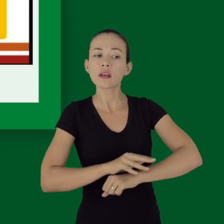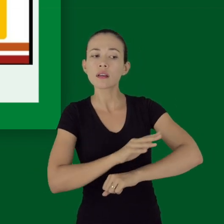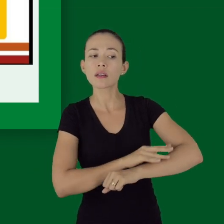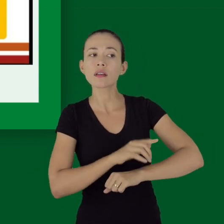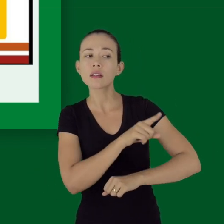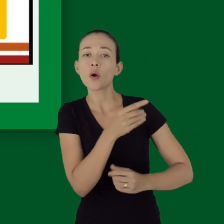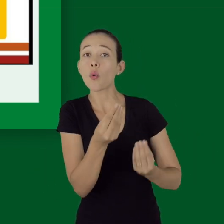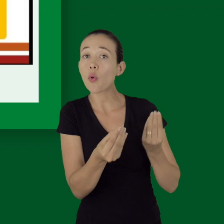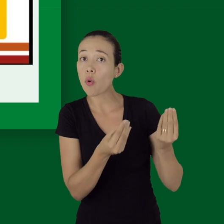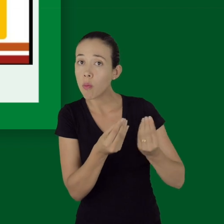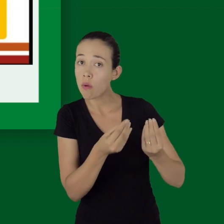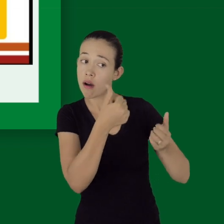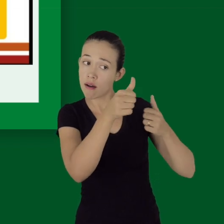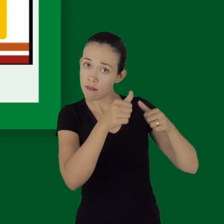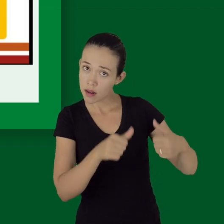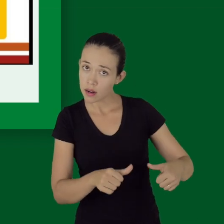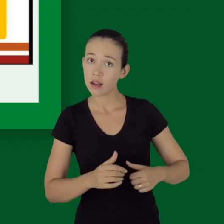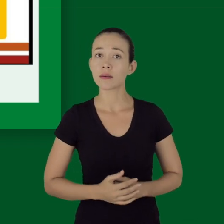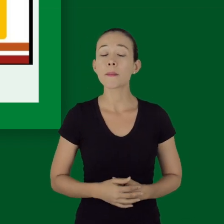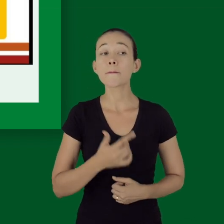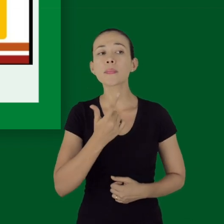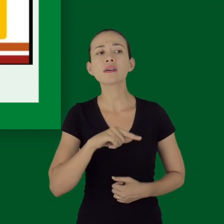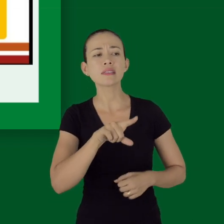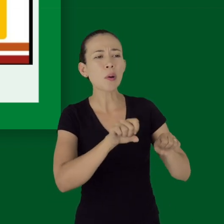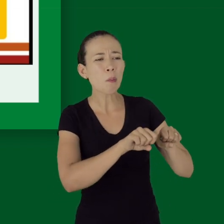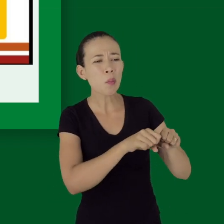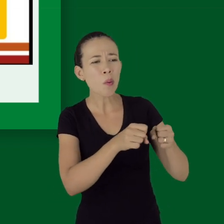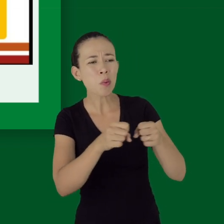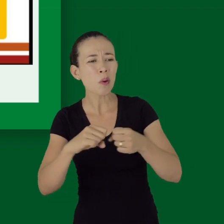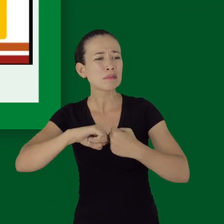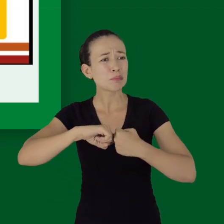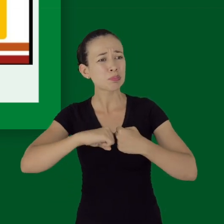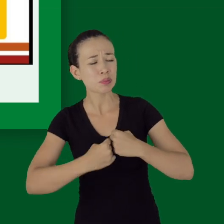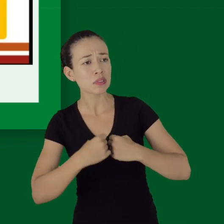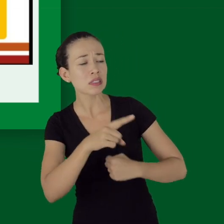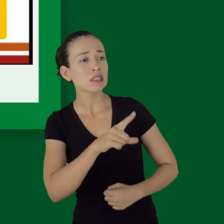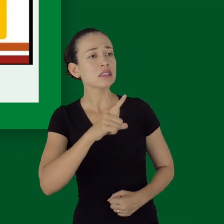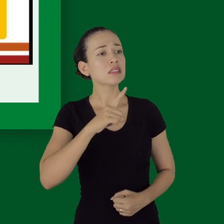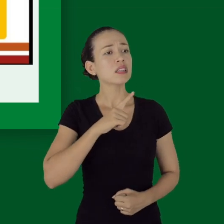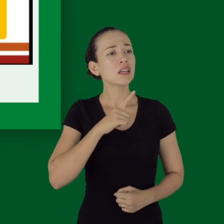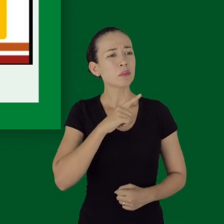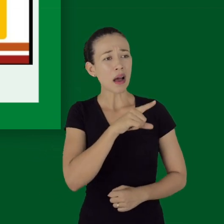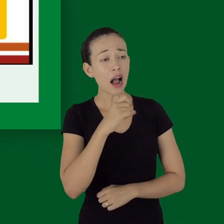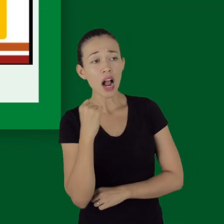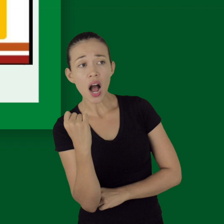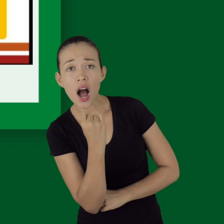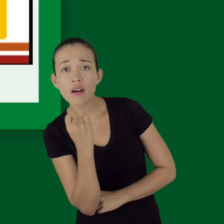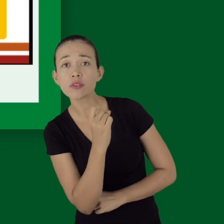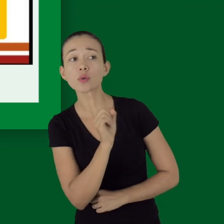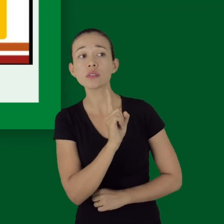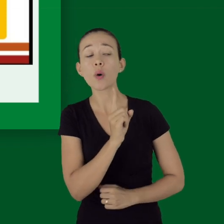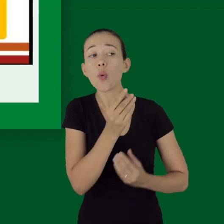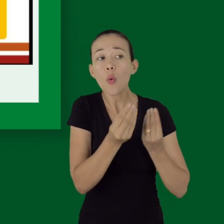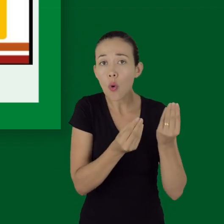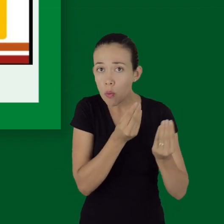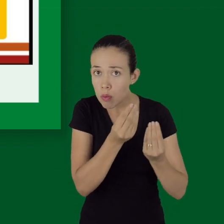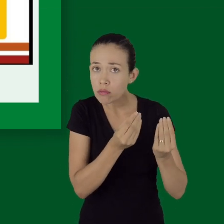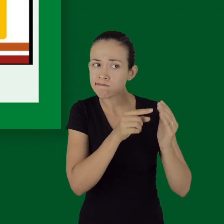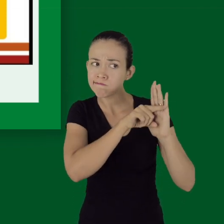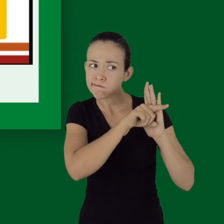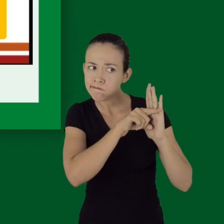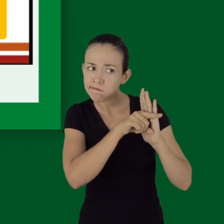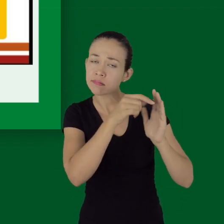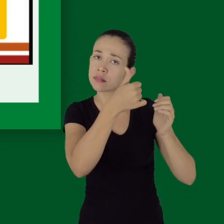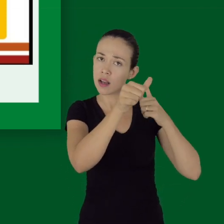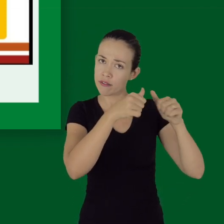a nível de 4 membros, ao definir o nível da lesão e numa avaliação secundária, nesse segundo momento